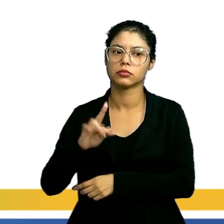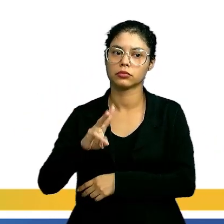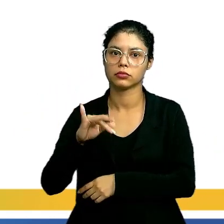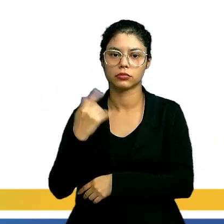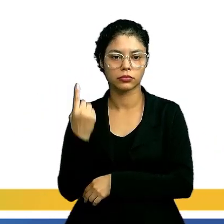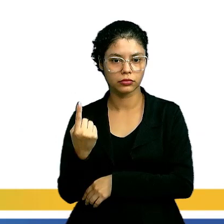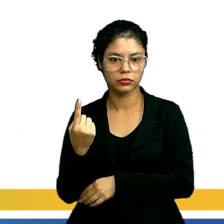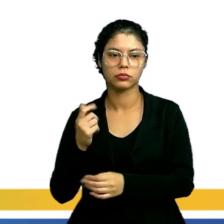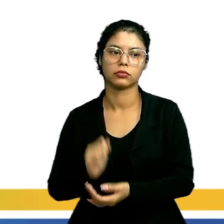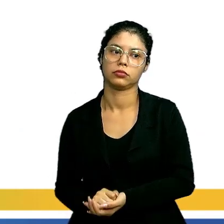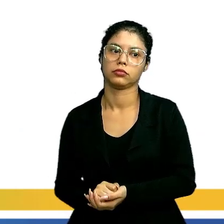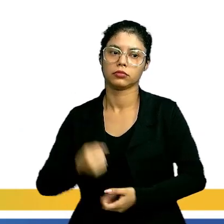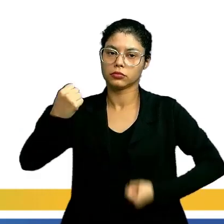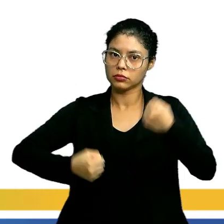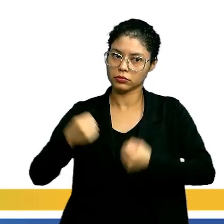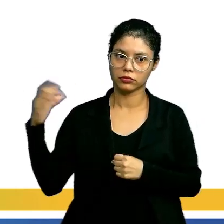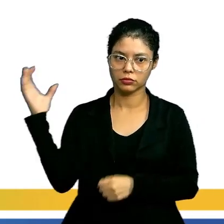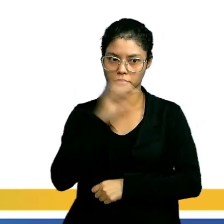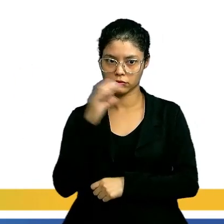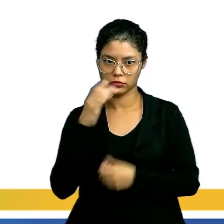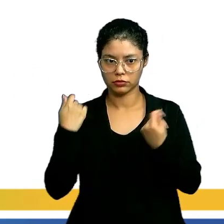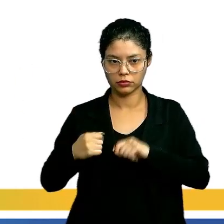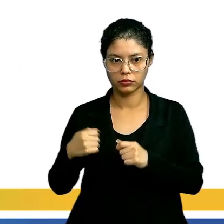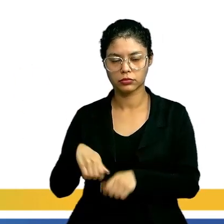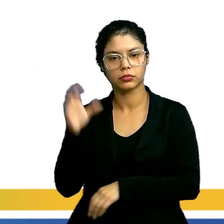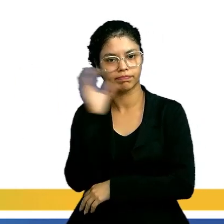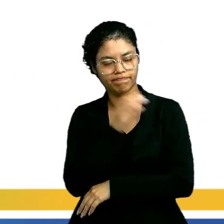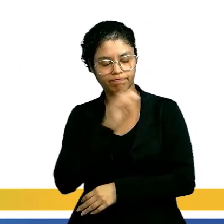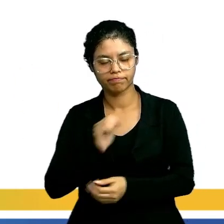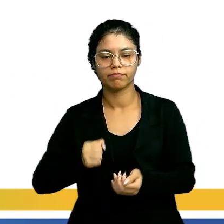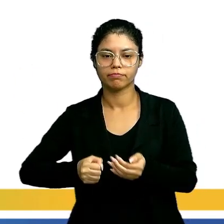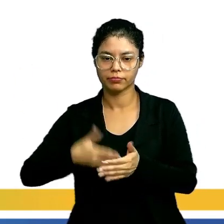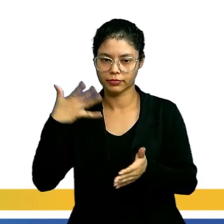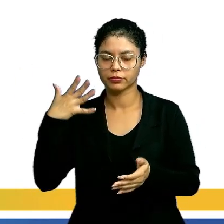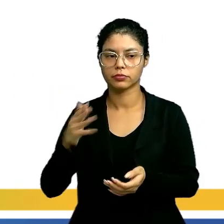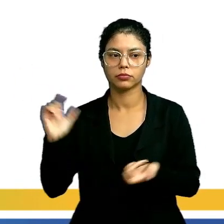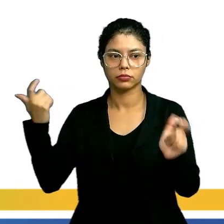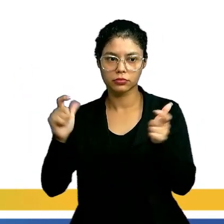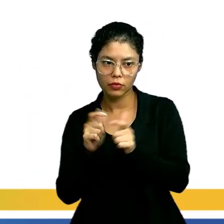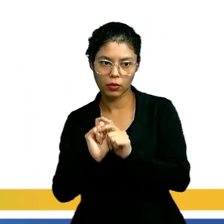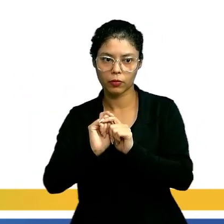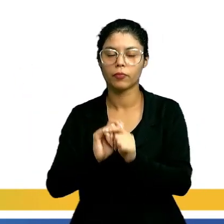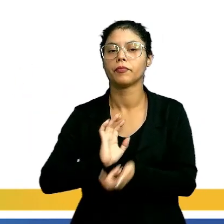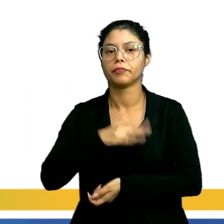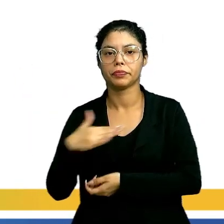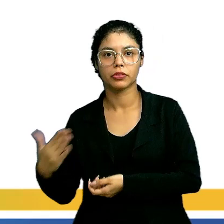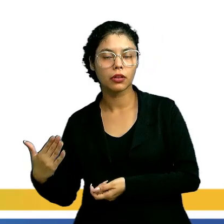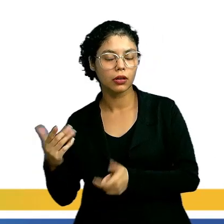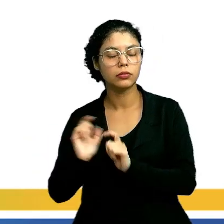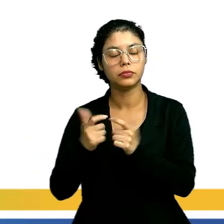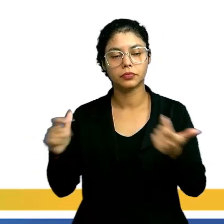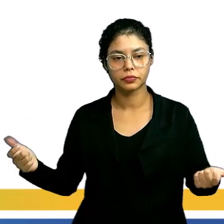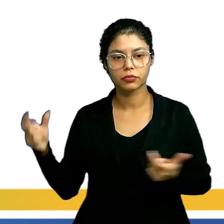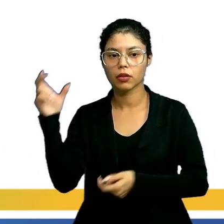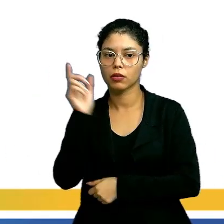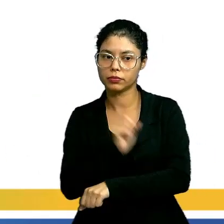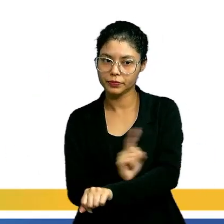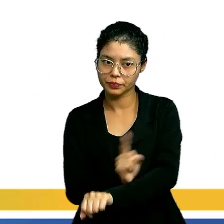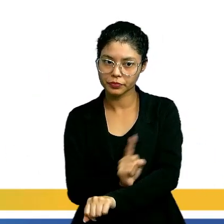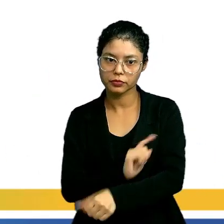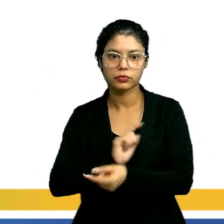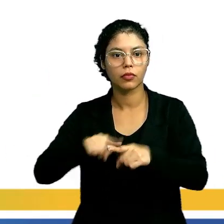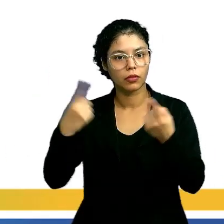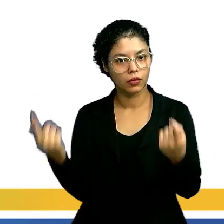1. Os carros de corrida precisam-se de muita aceleração, tanto para diminuir quanto para aumentar a velocidade.